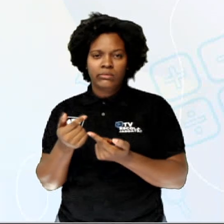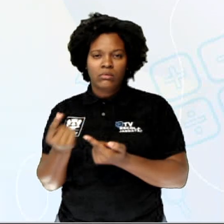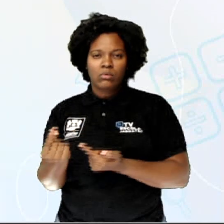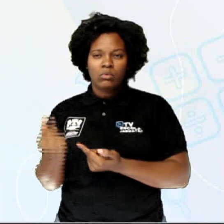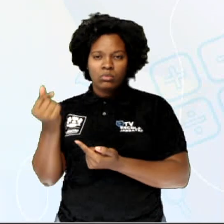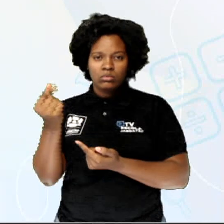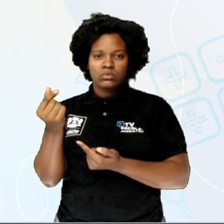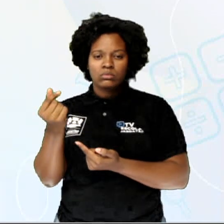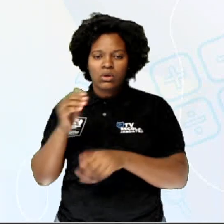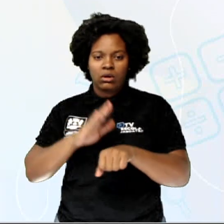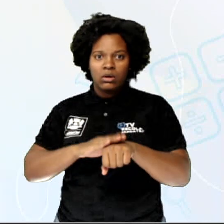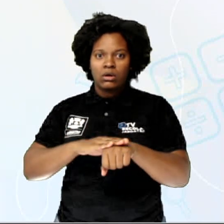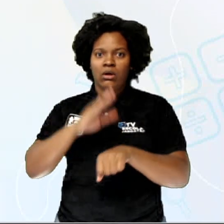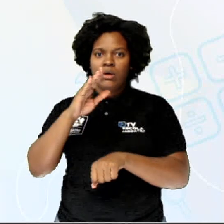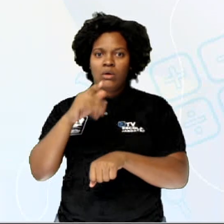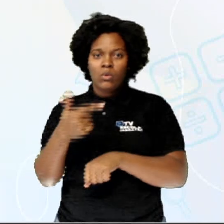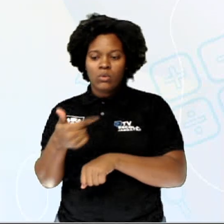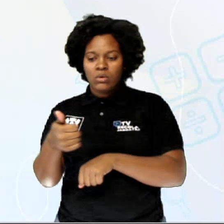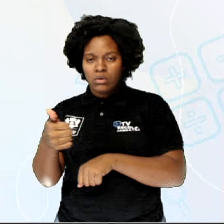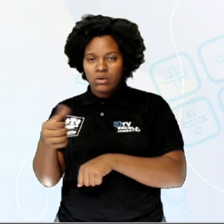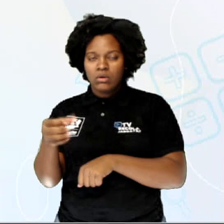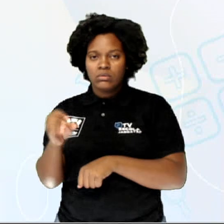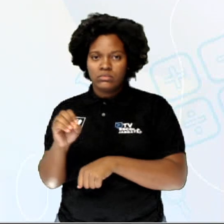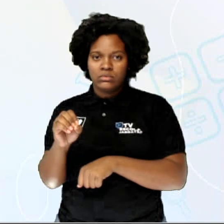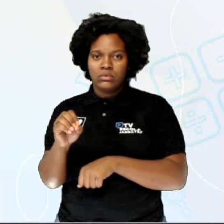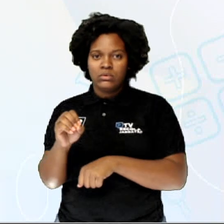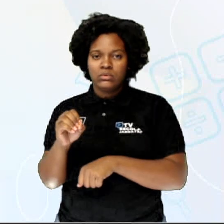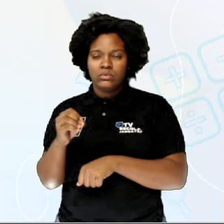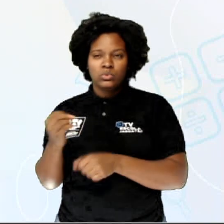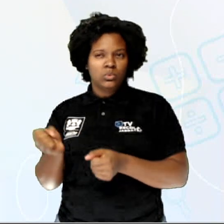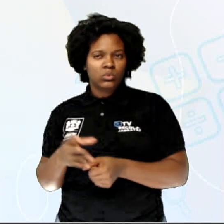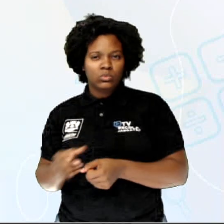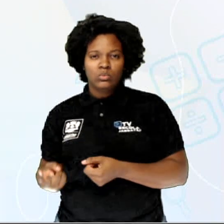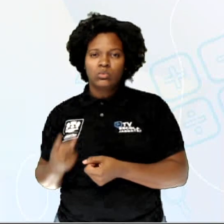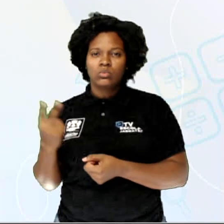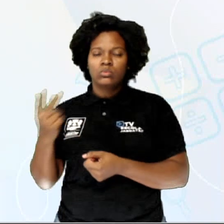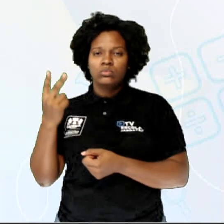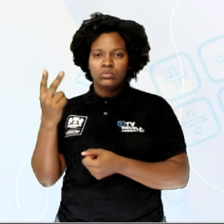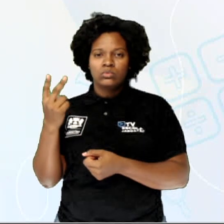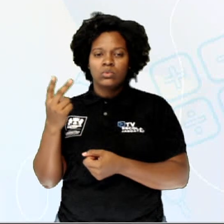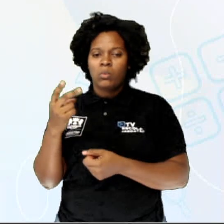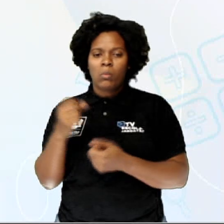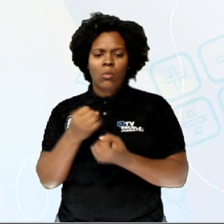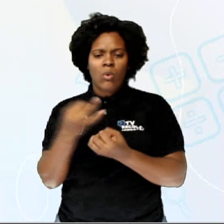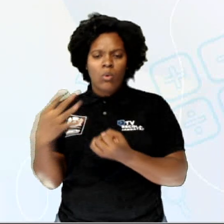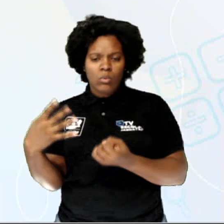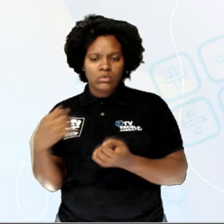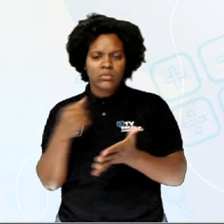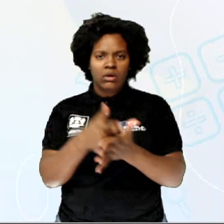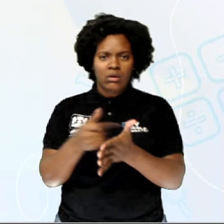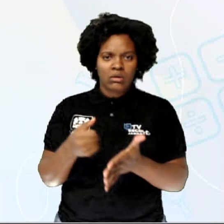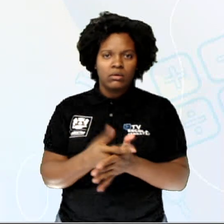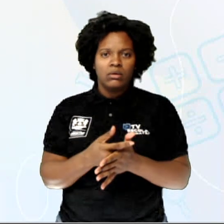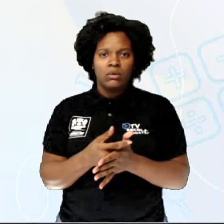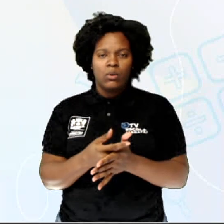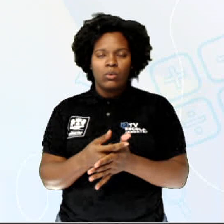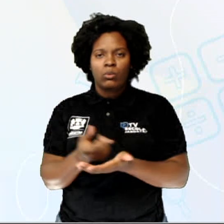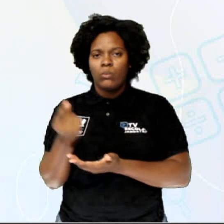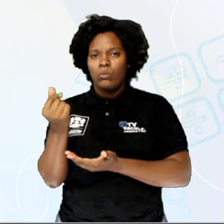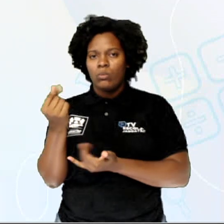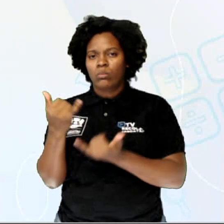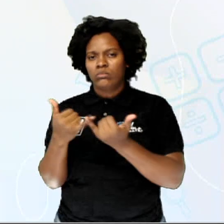viagens, eu posso descobrir que ele faz 6 viagens, né? E aí, rapidamente, eu encontro a resposta